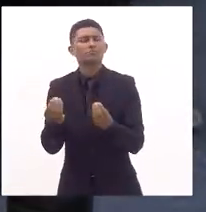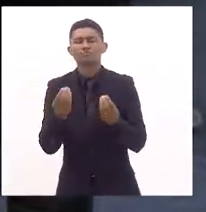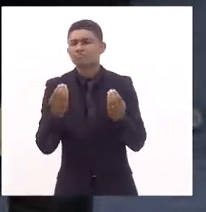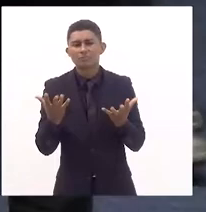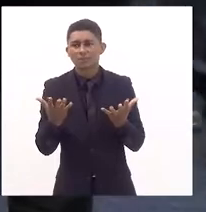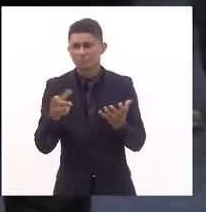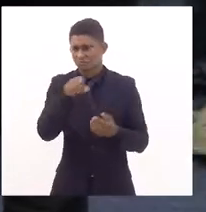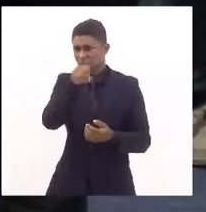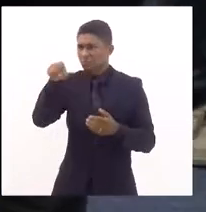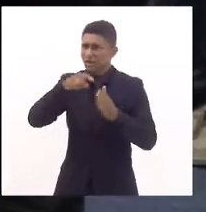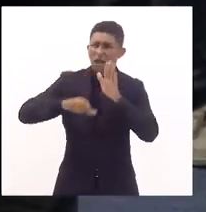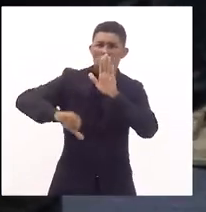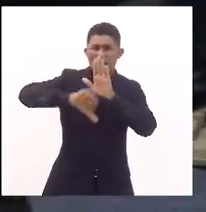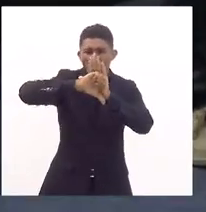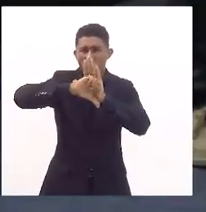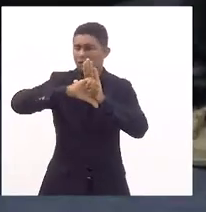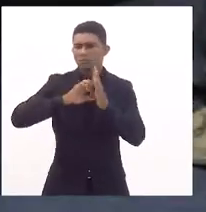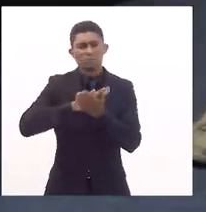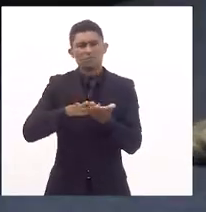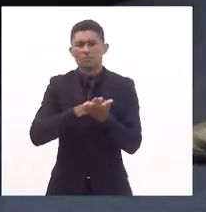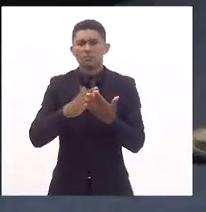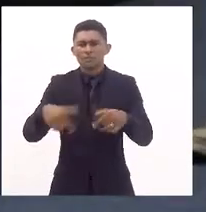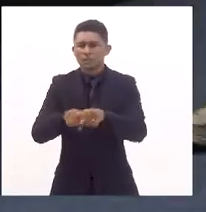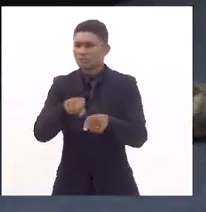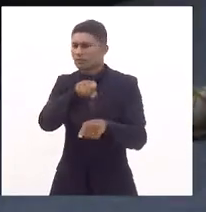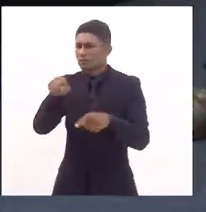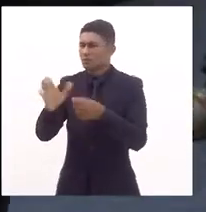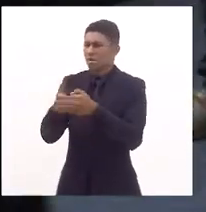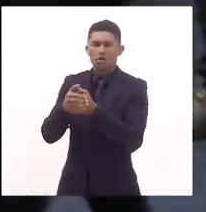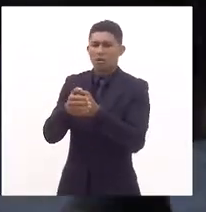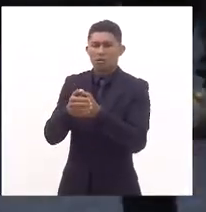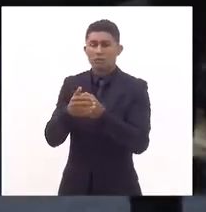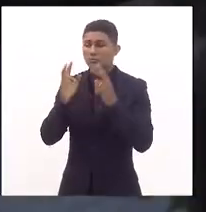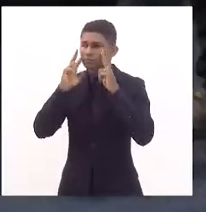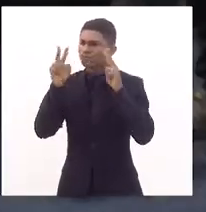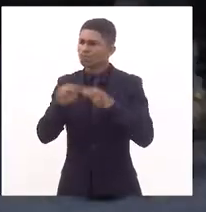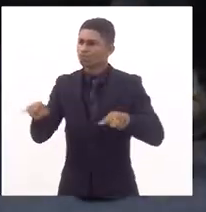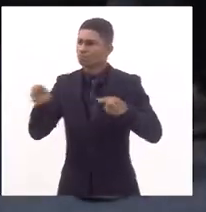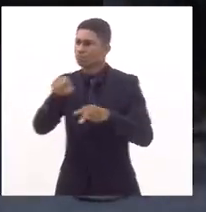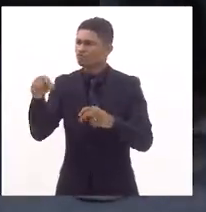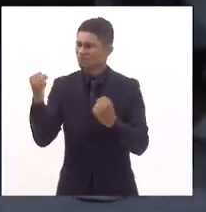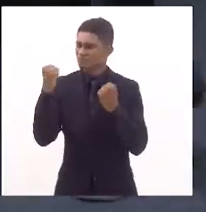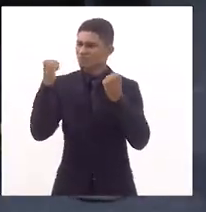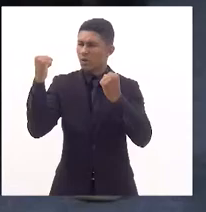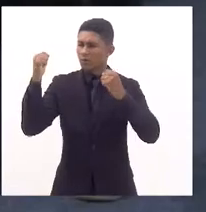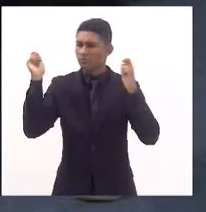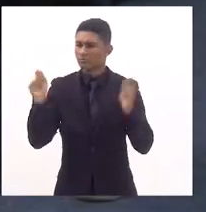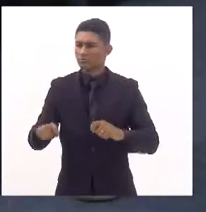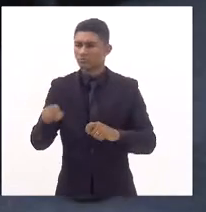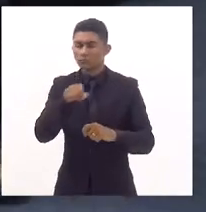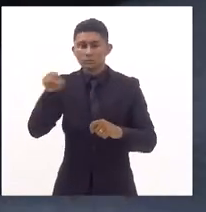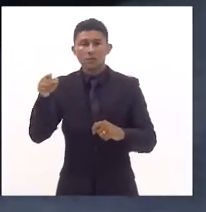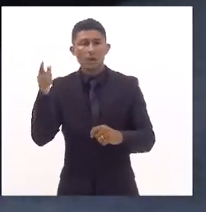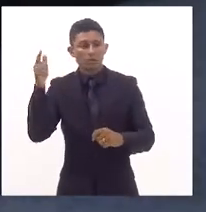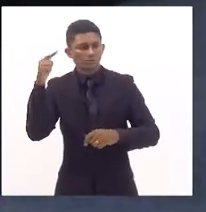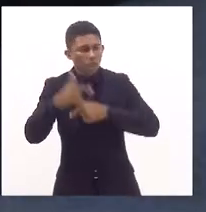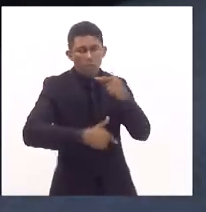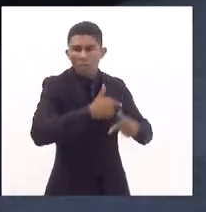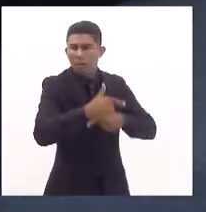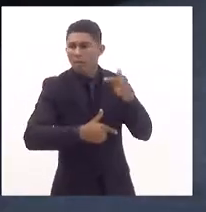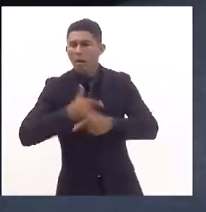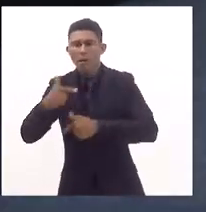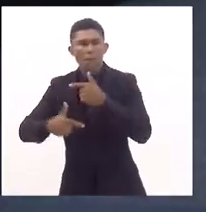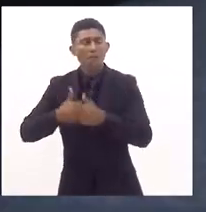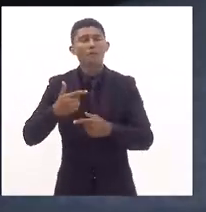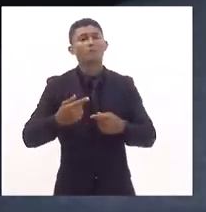como criminosos, não como invisíveis, mas como uma força real que produz riqueza e que